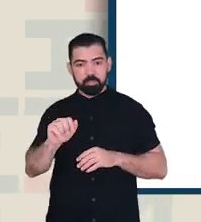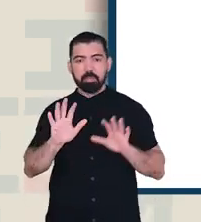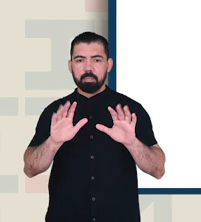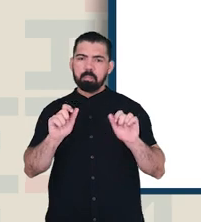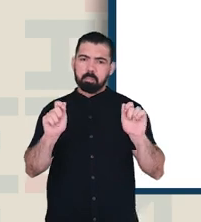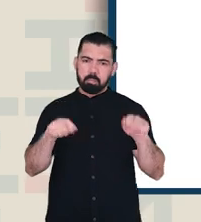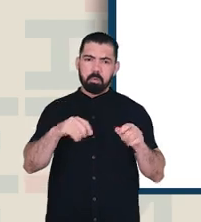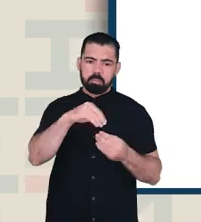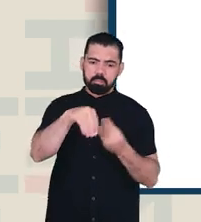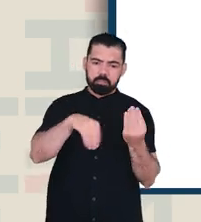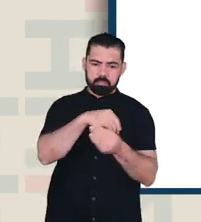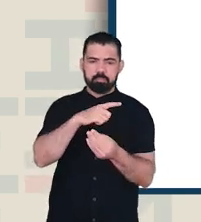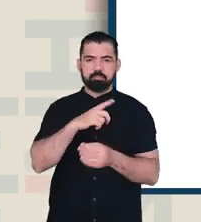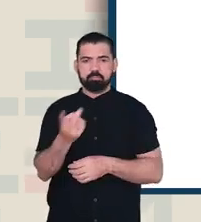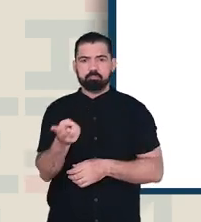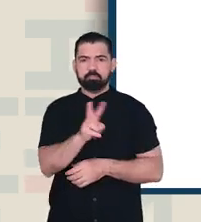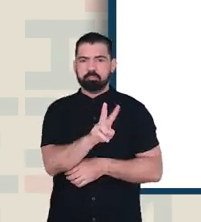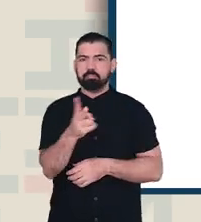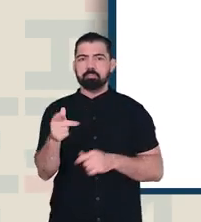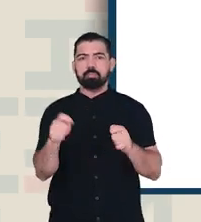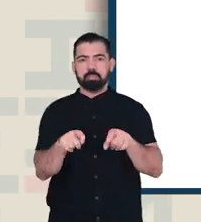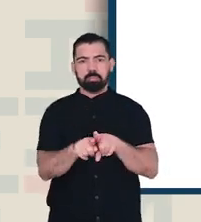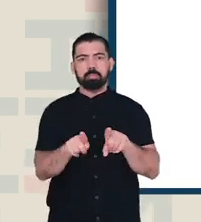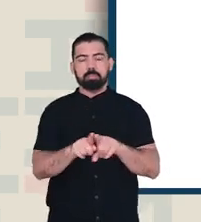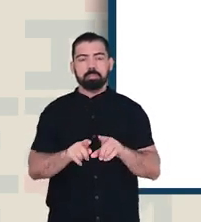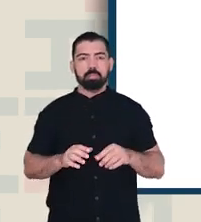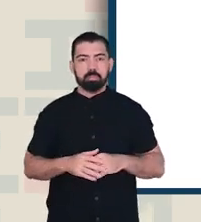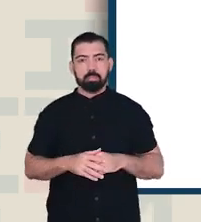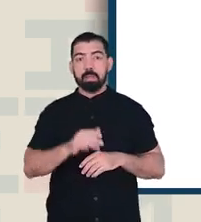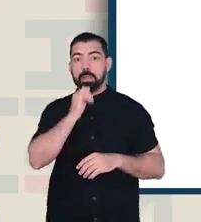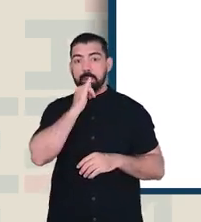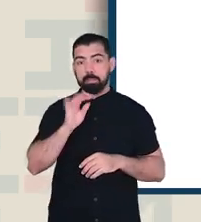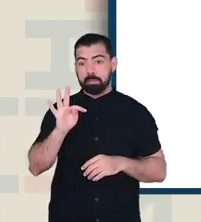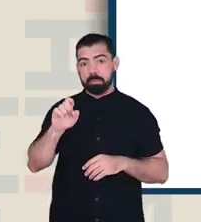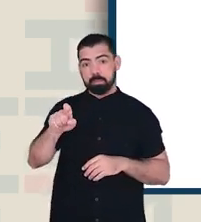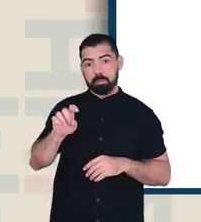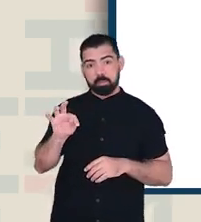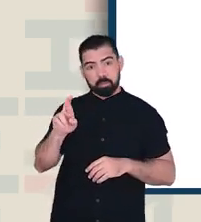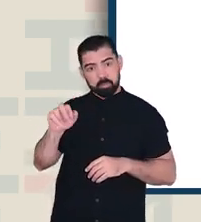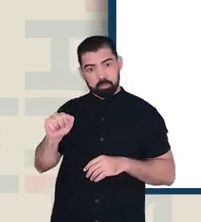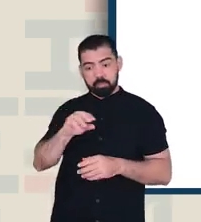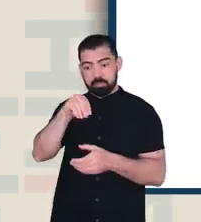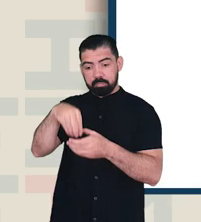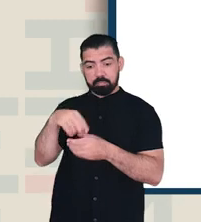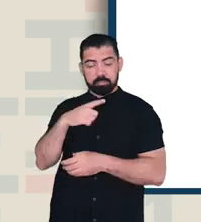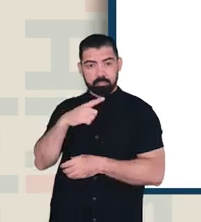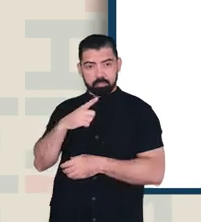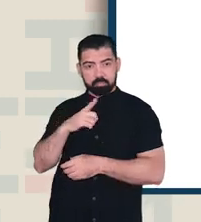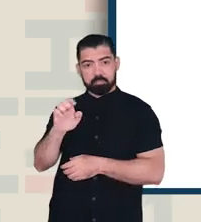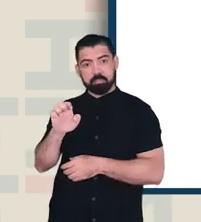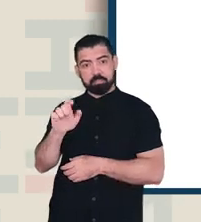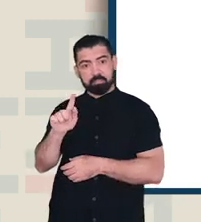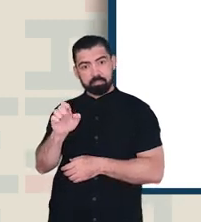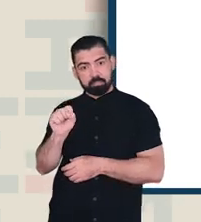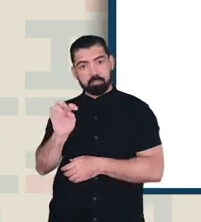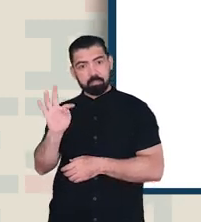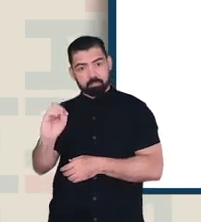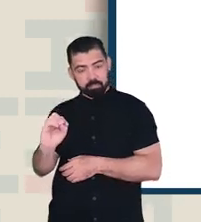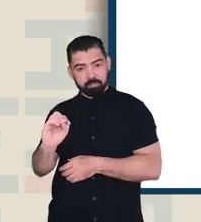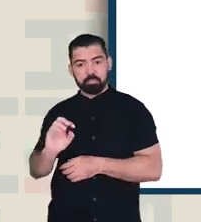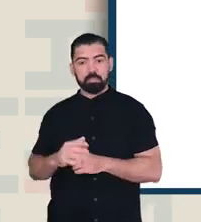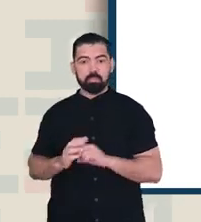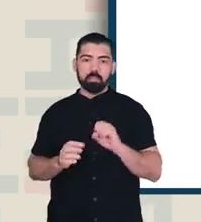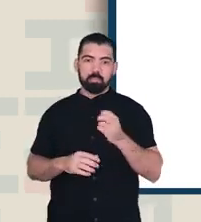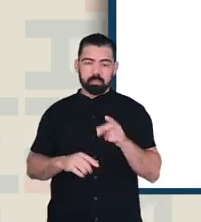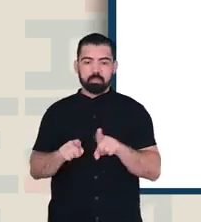uma mistura de ambos. Pode ver que numa textura há gestos internos ou que a textura como um todo